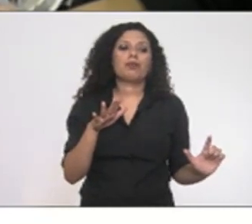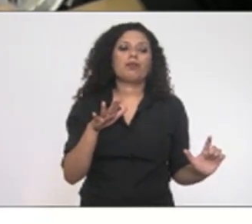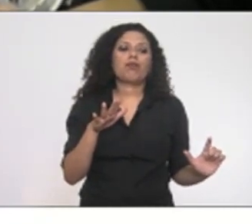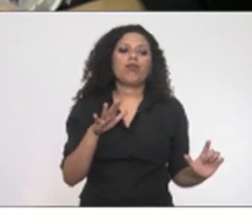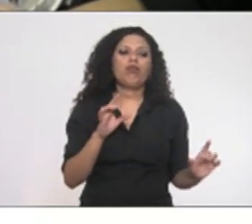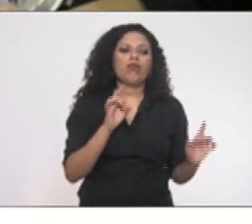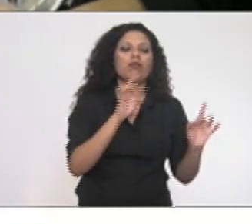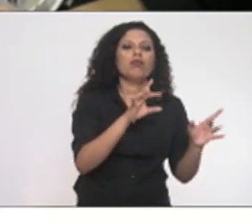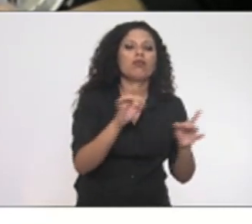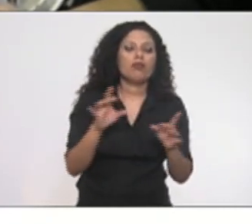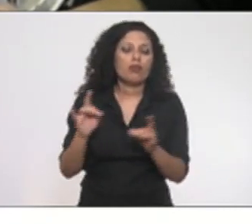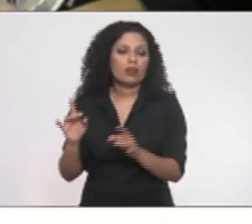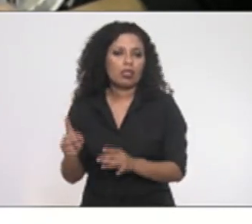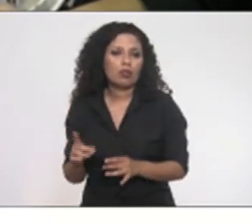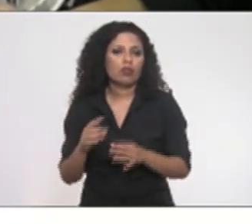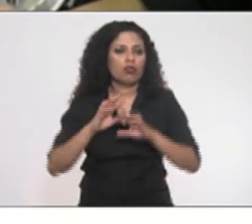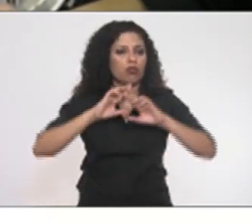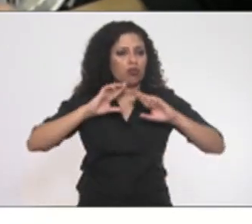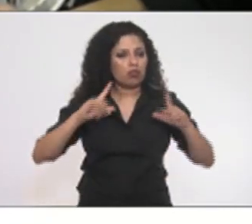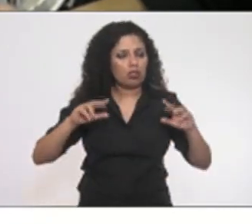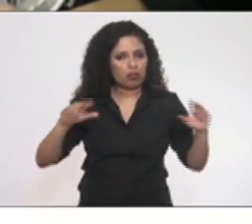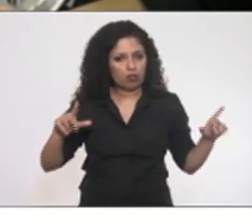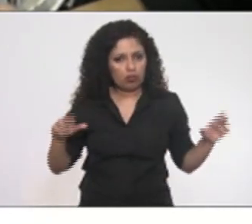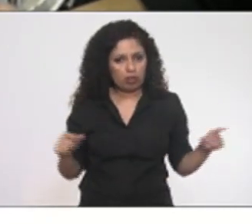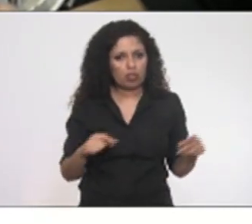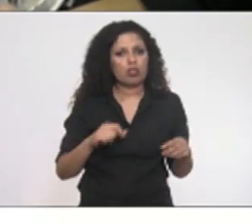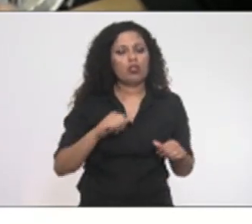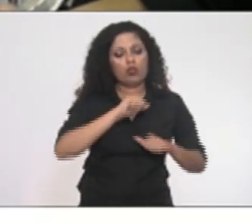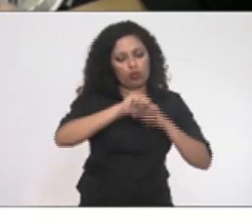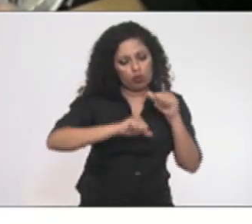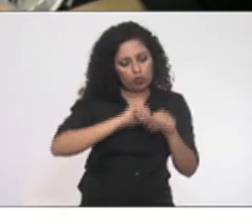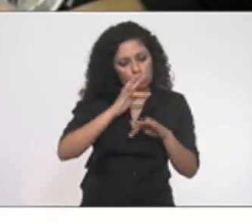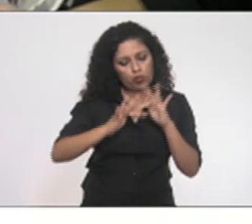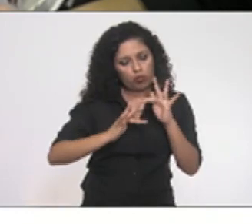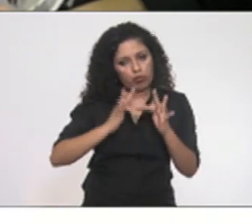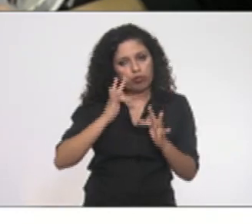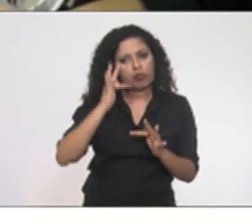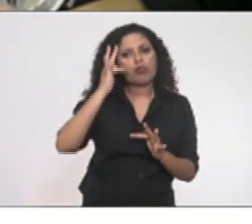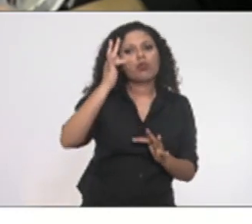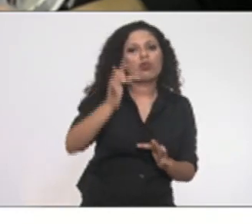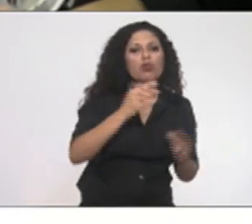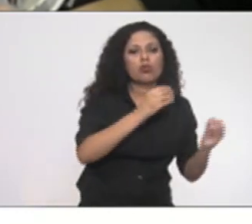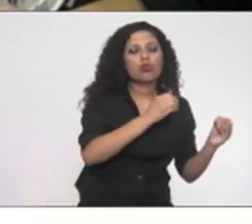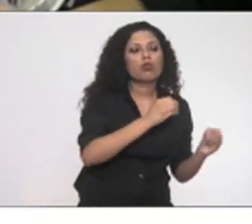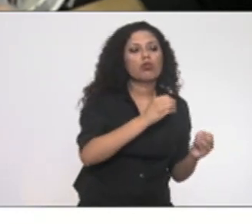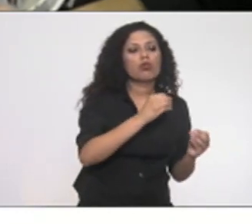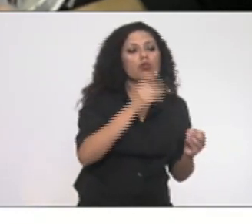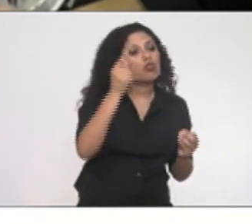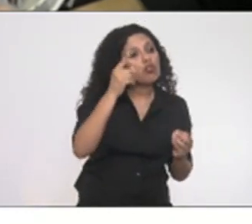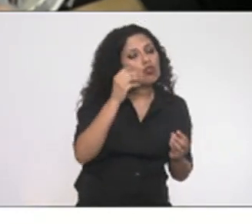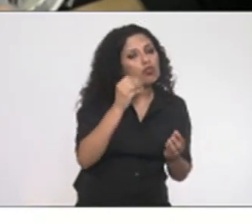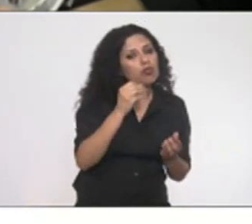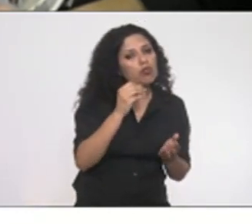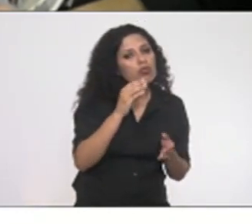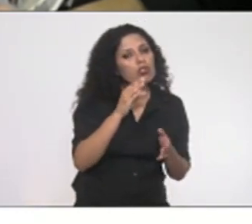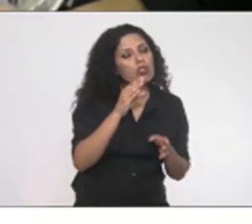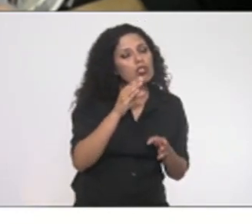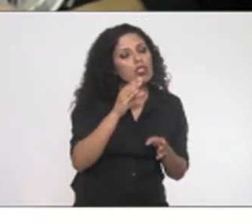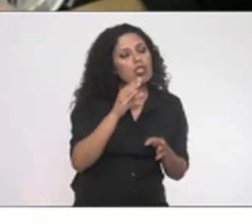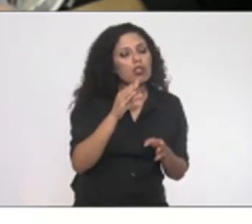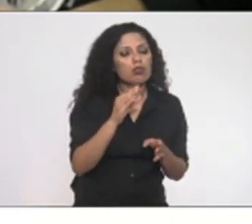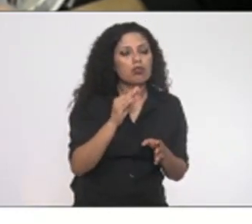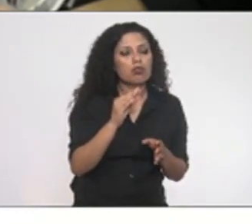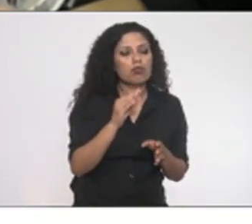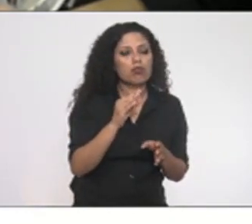eles vão ter que, no futuro, fazer repasses de receita de uns para os outros. O ideal é que esses repasses de receita não sejam tributados para não